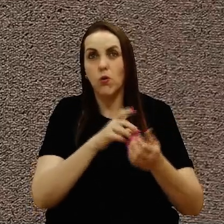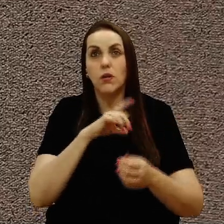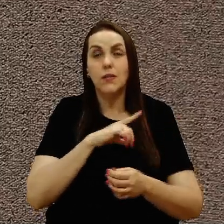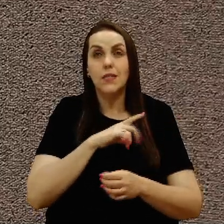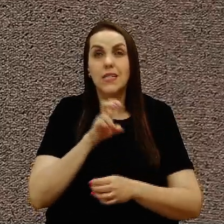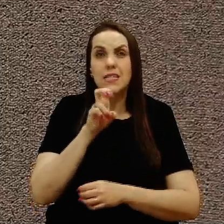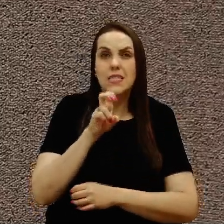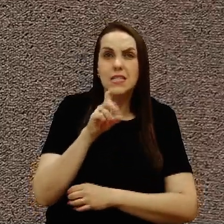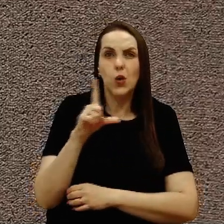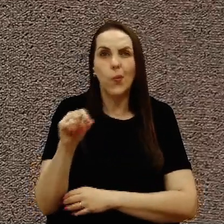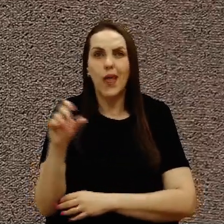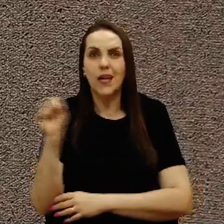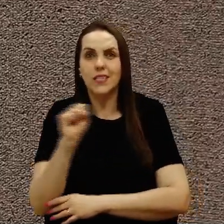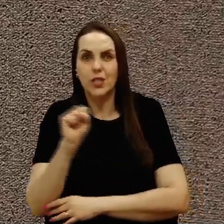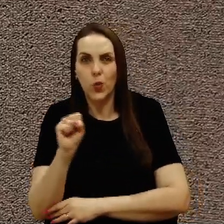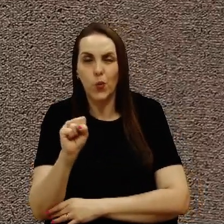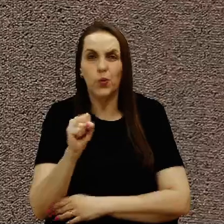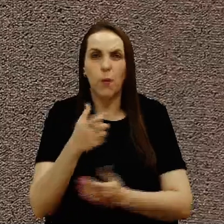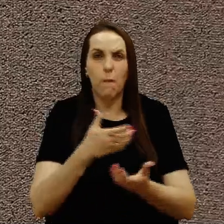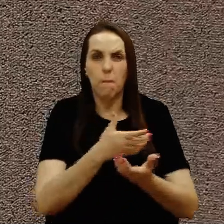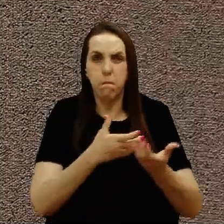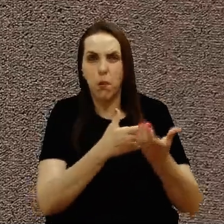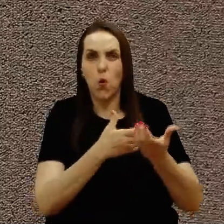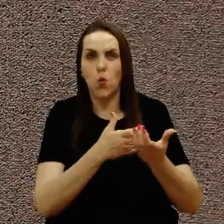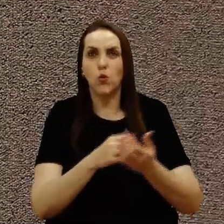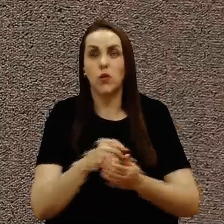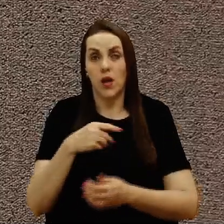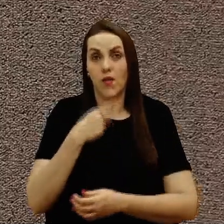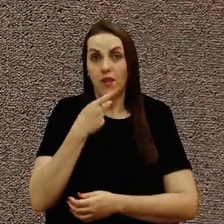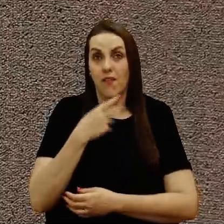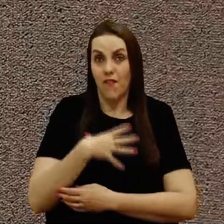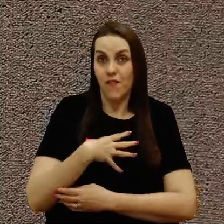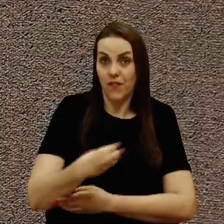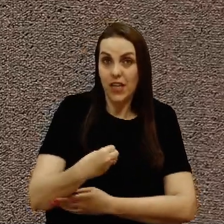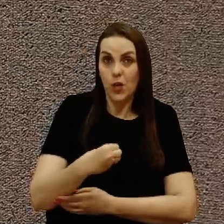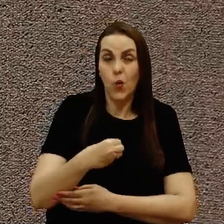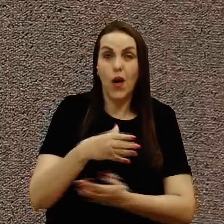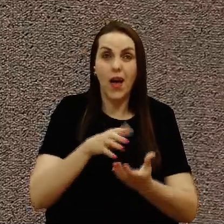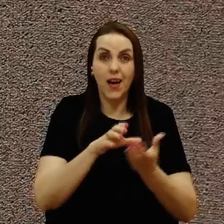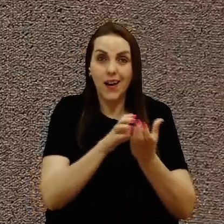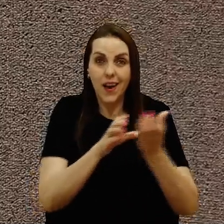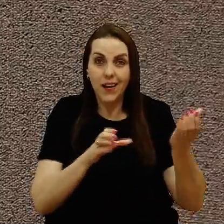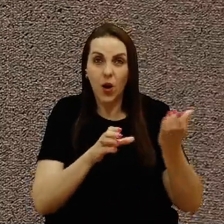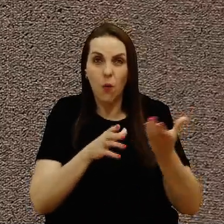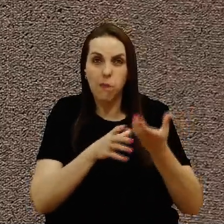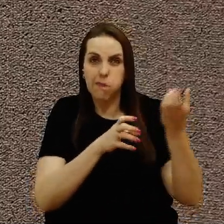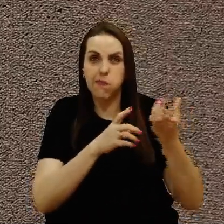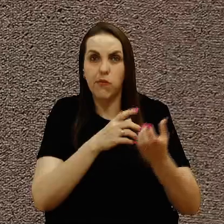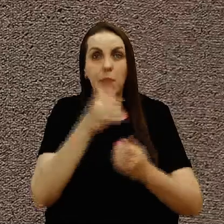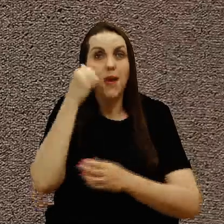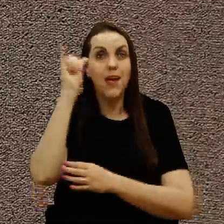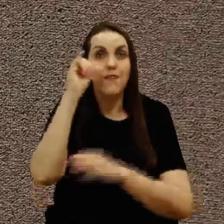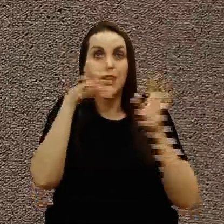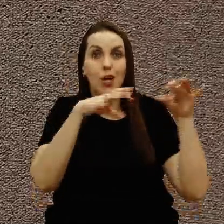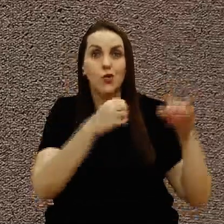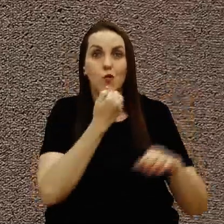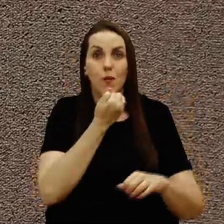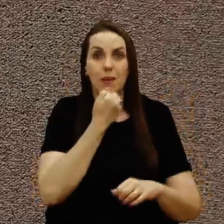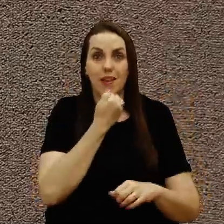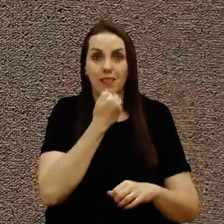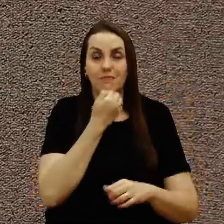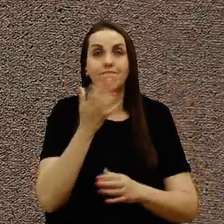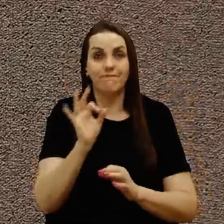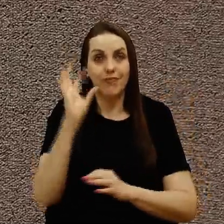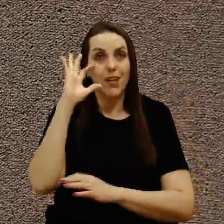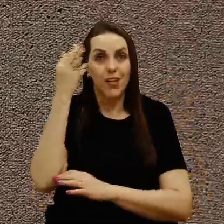era um disparo. Né? E eu disse: filho, esses são os canhões antigranizo, né? E graças a Deus está aí o resultado, não caiu um grão